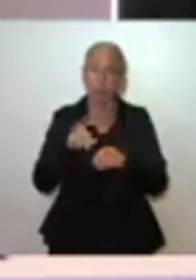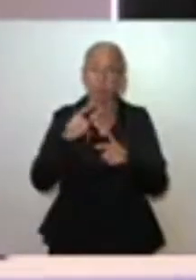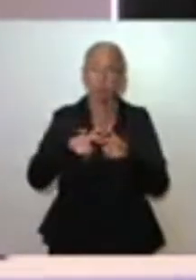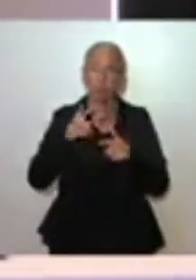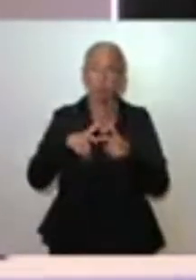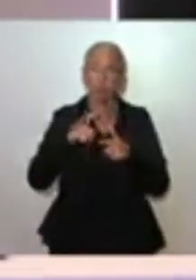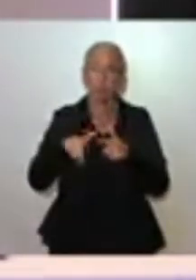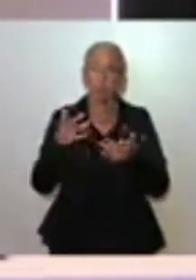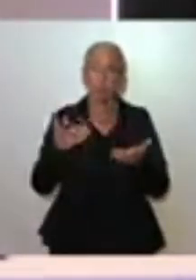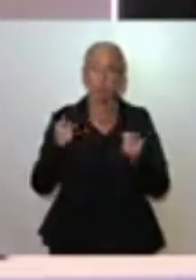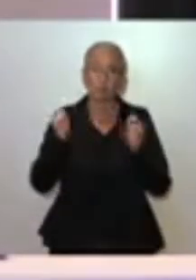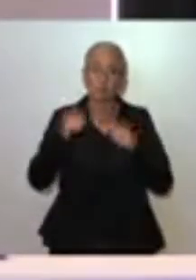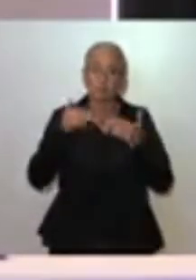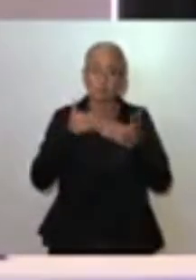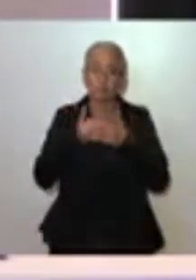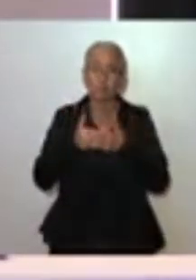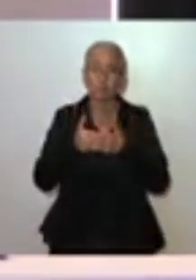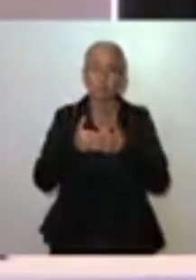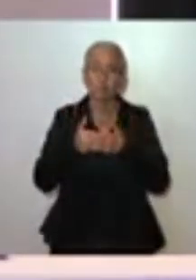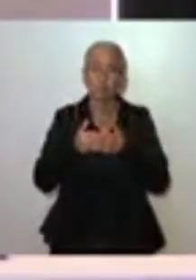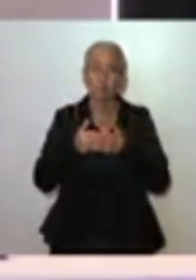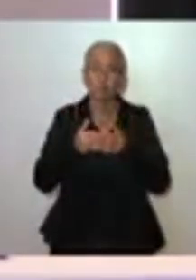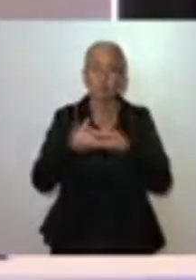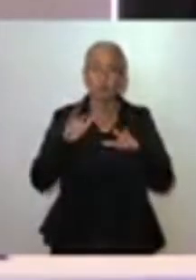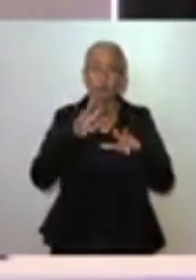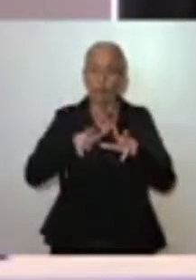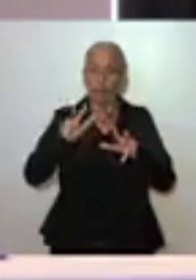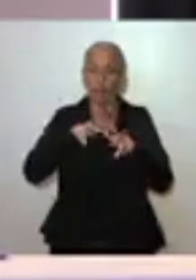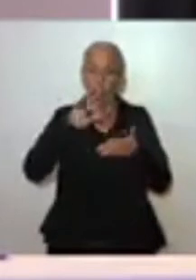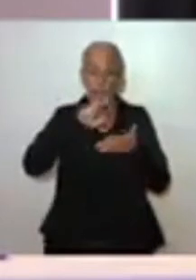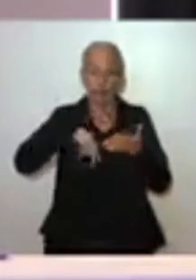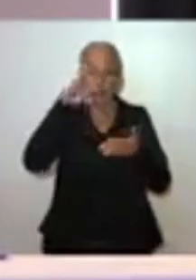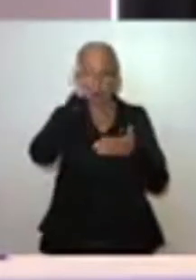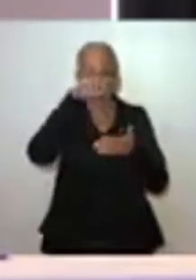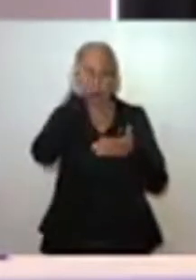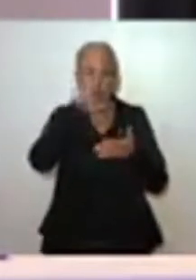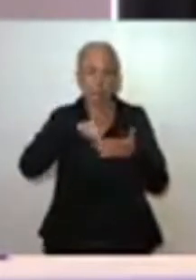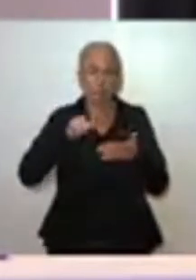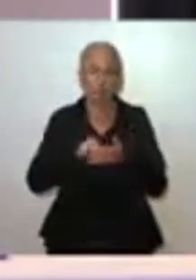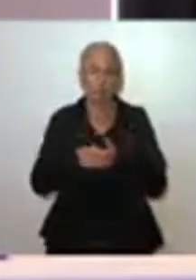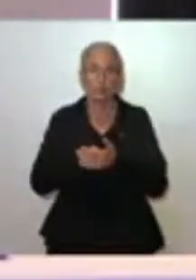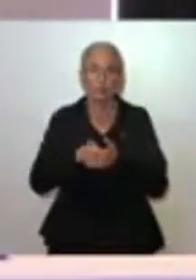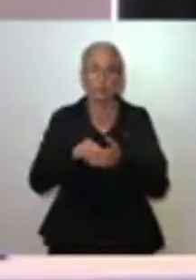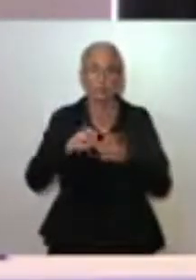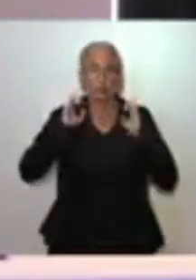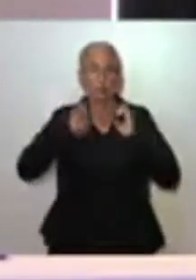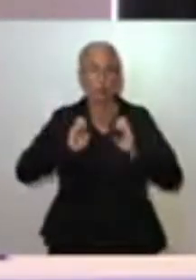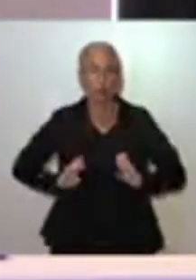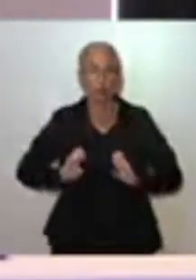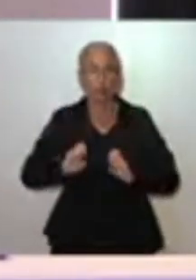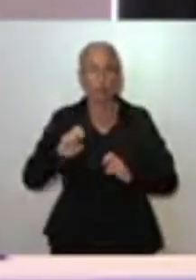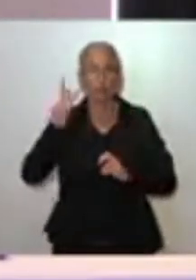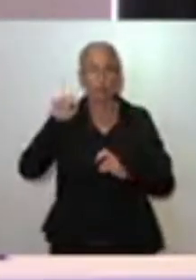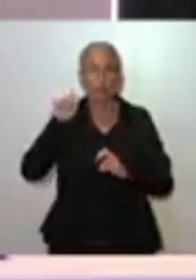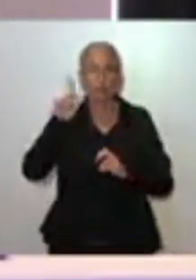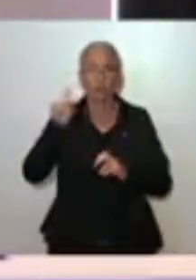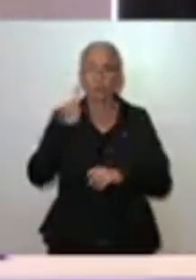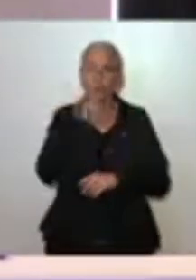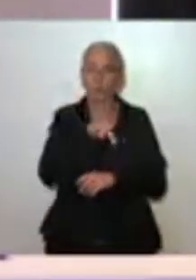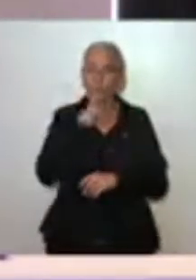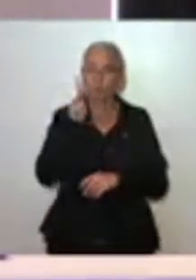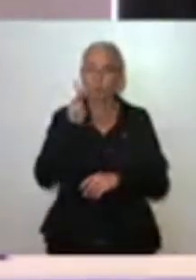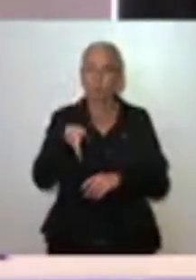nós temos que enfrentar alfabetização evasão atrair valores para o magistério